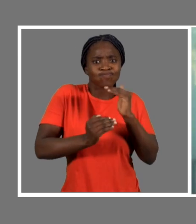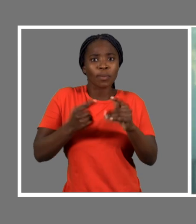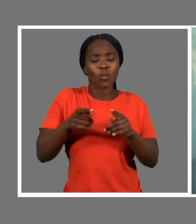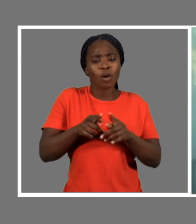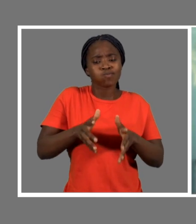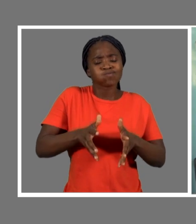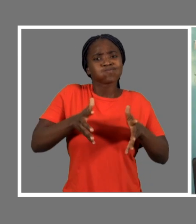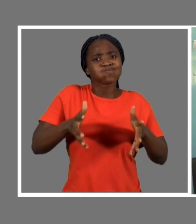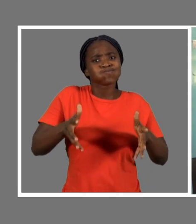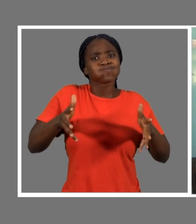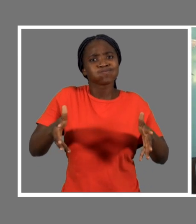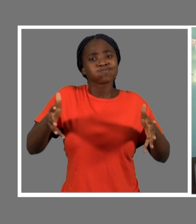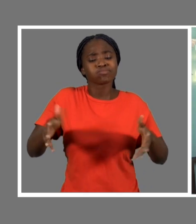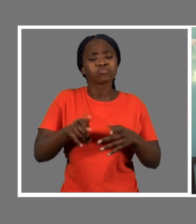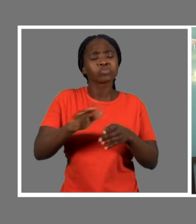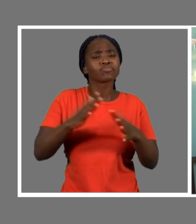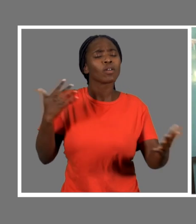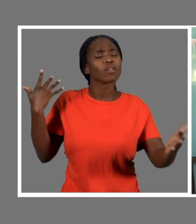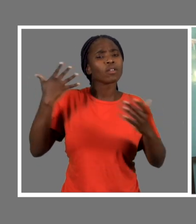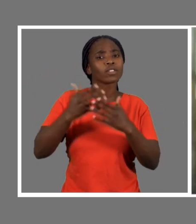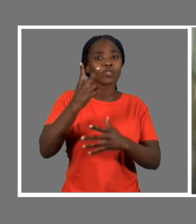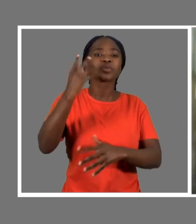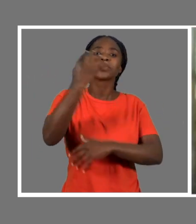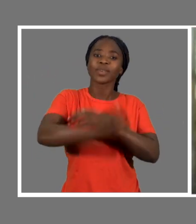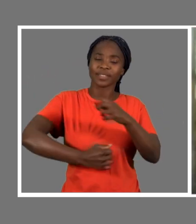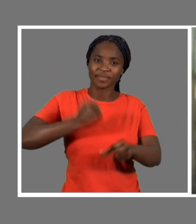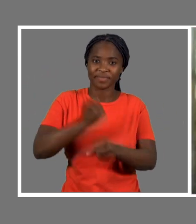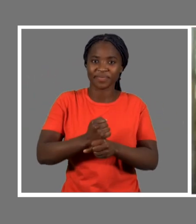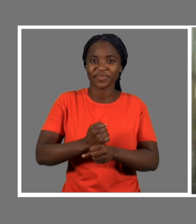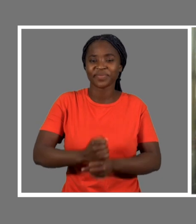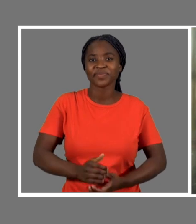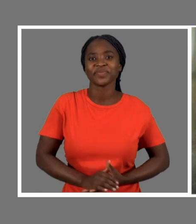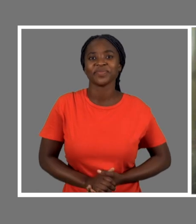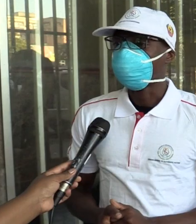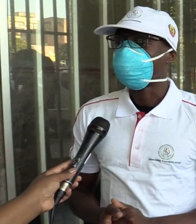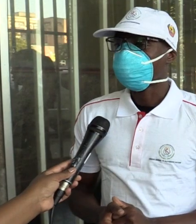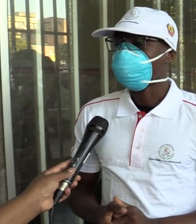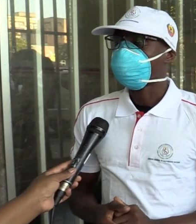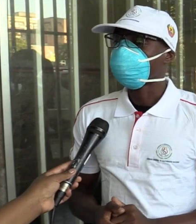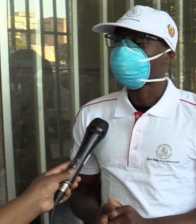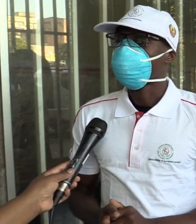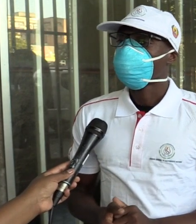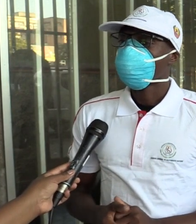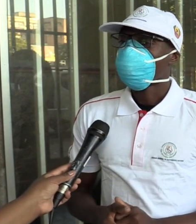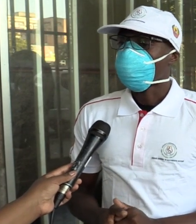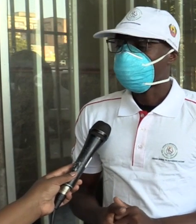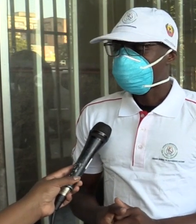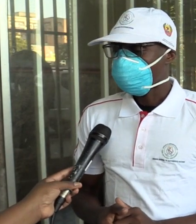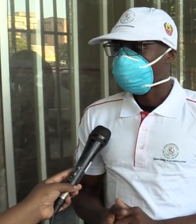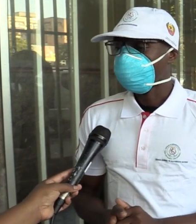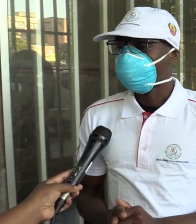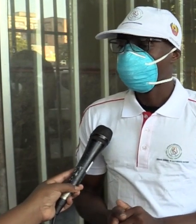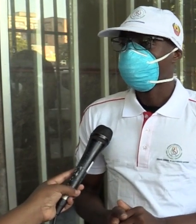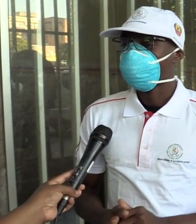sendo a amamentação exclusiva recomendada até aos seis meses de vida De dizer que o